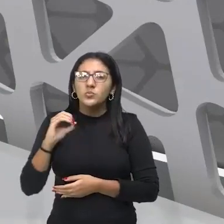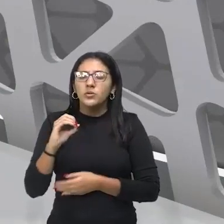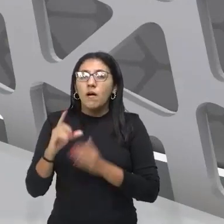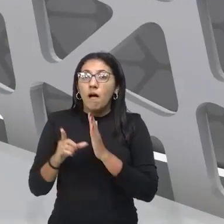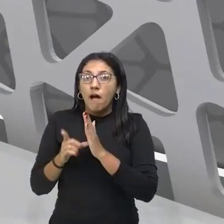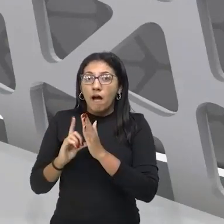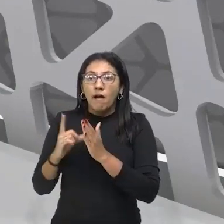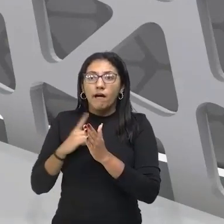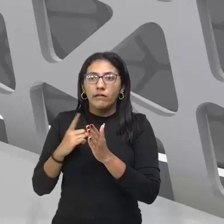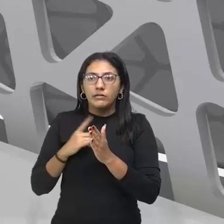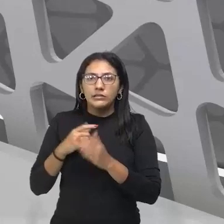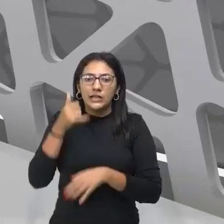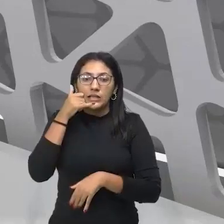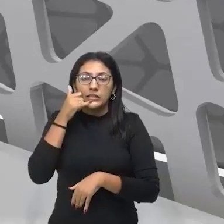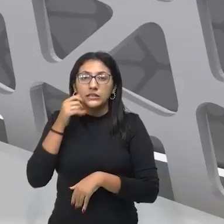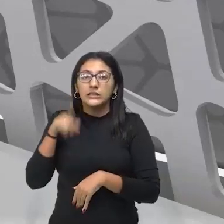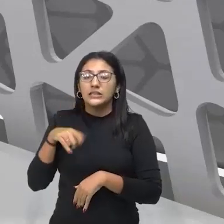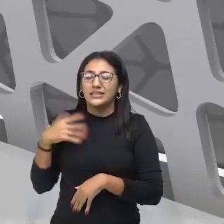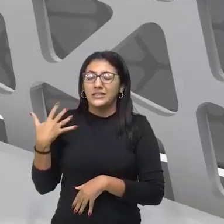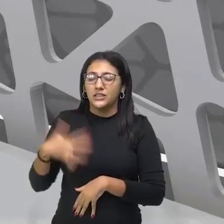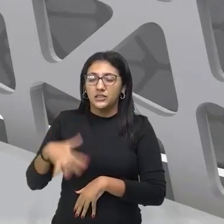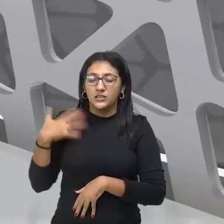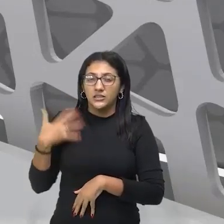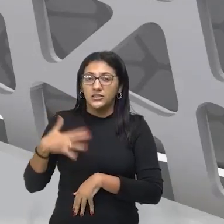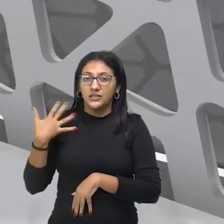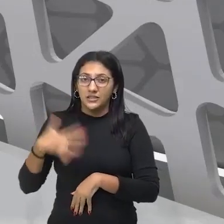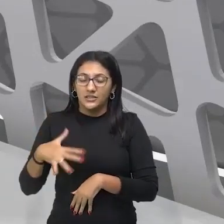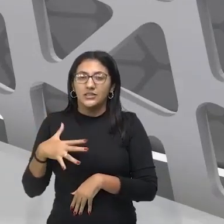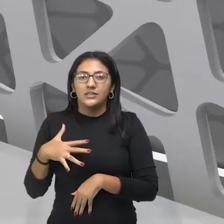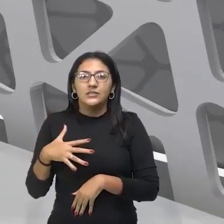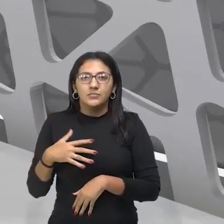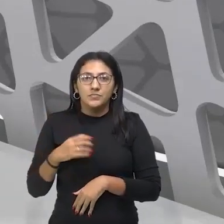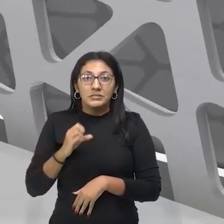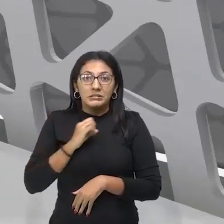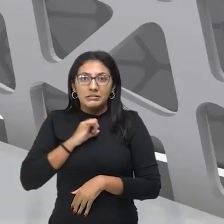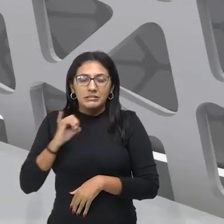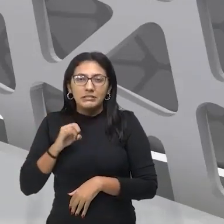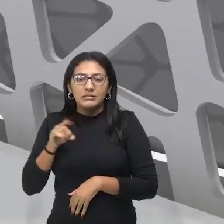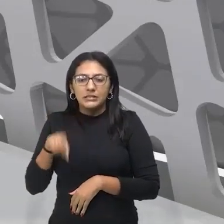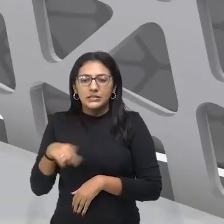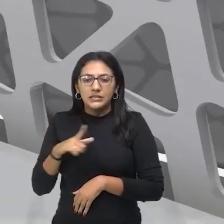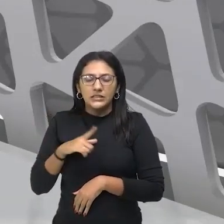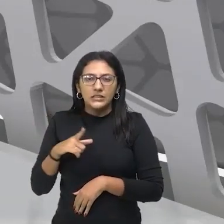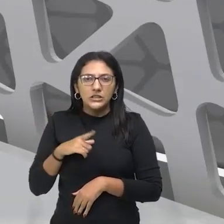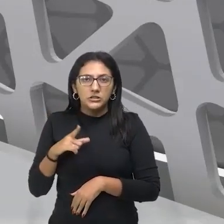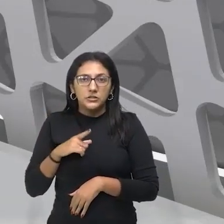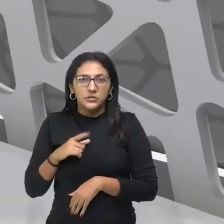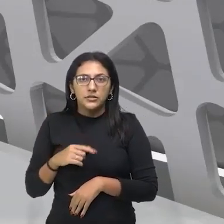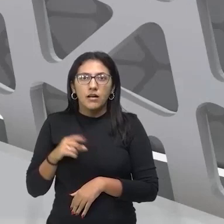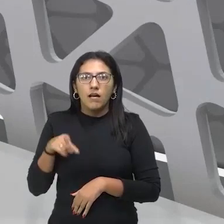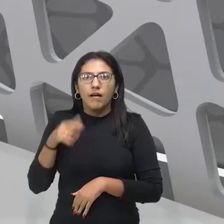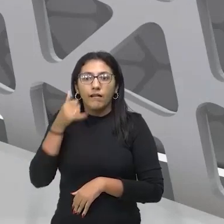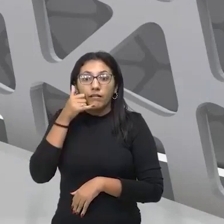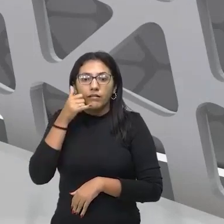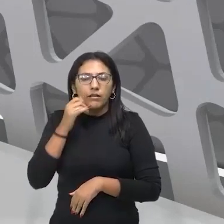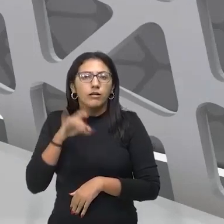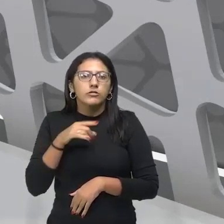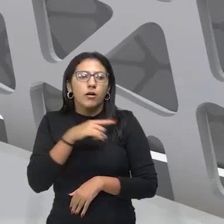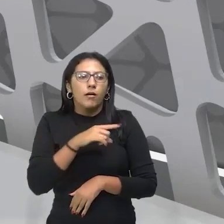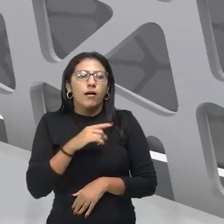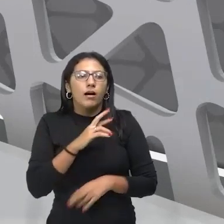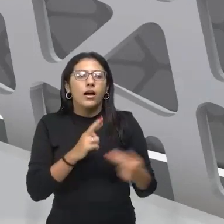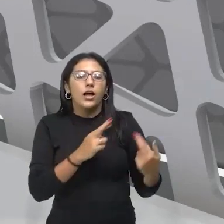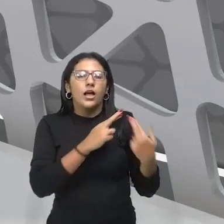os anos 2000, ter um aparelho telefônico era extremamente caro. E quem era detentor dos direitos